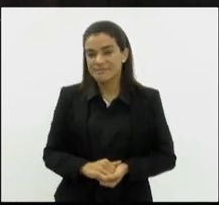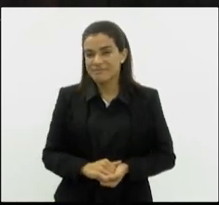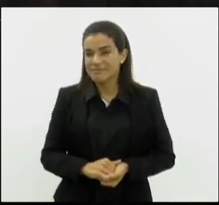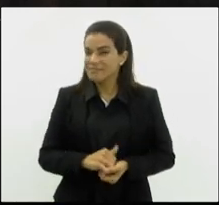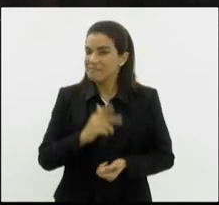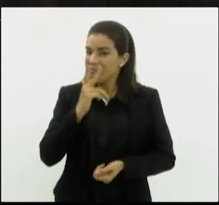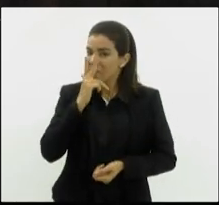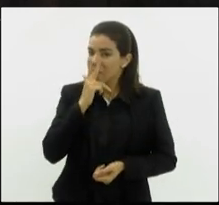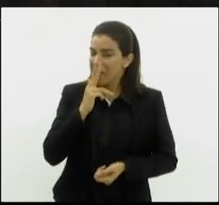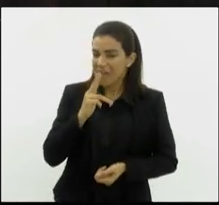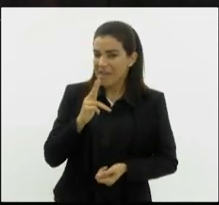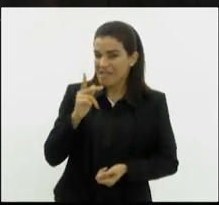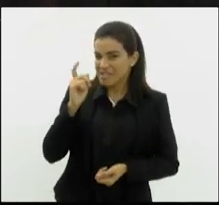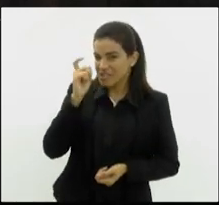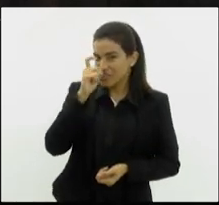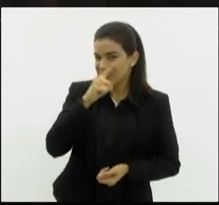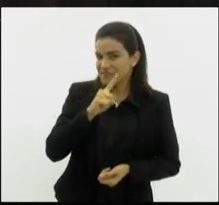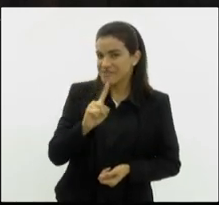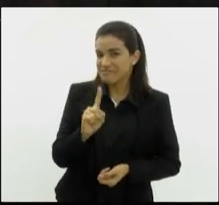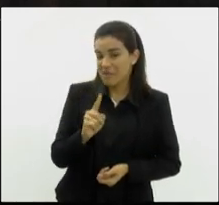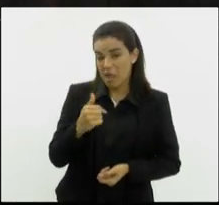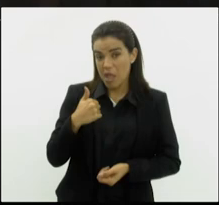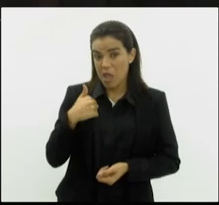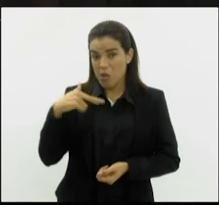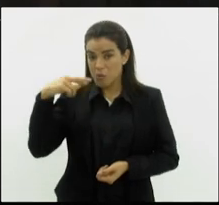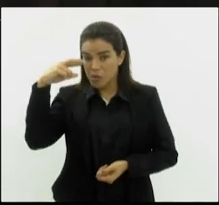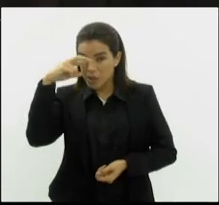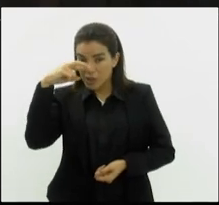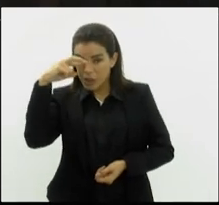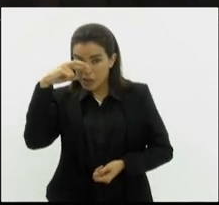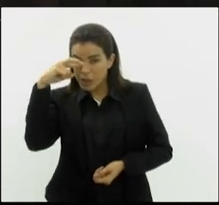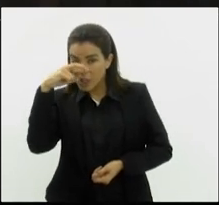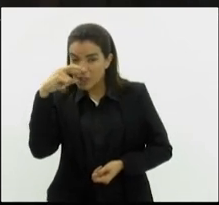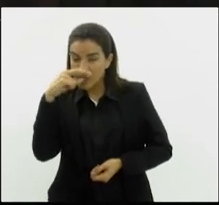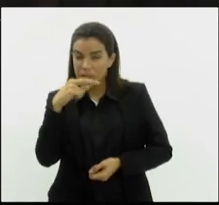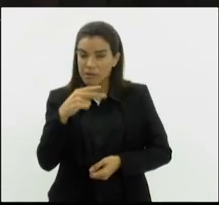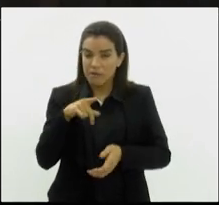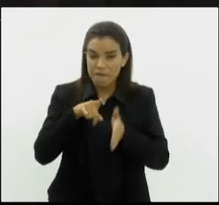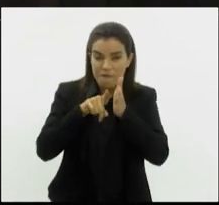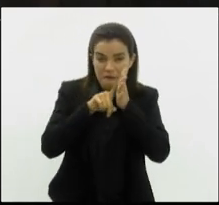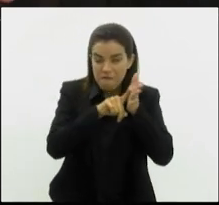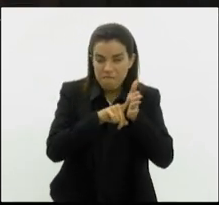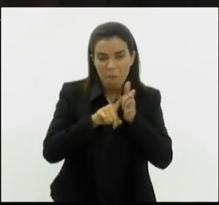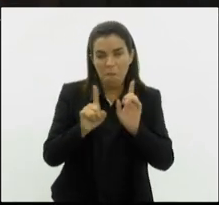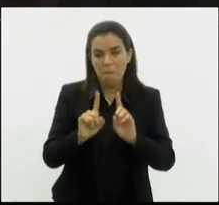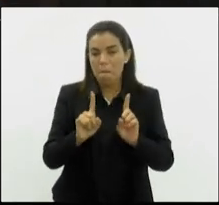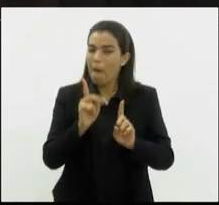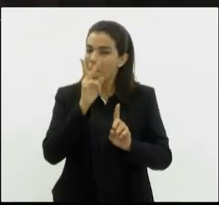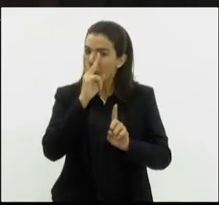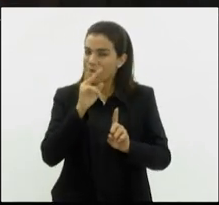Parece-me que não. Não sou detetive, não sou investigador, mas parece-me que não.